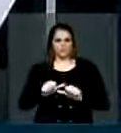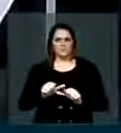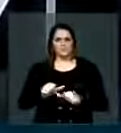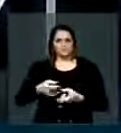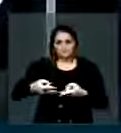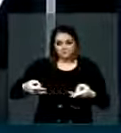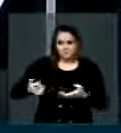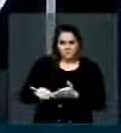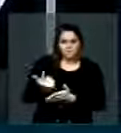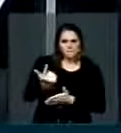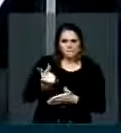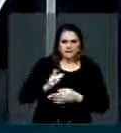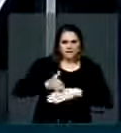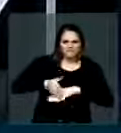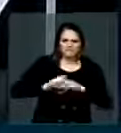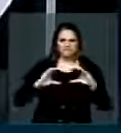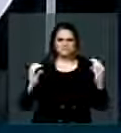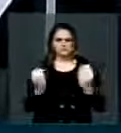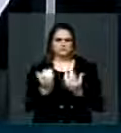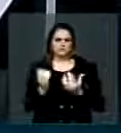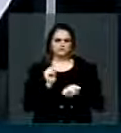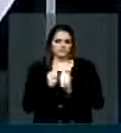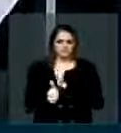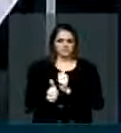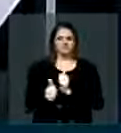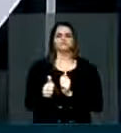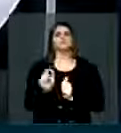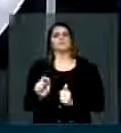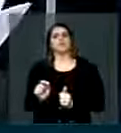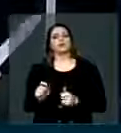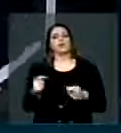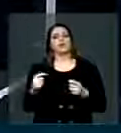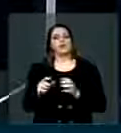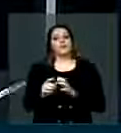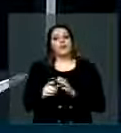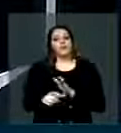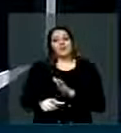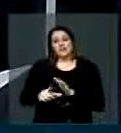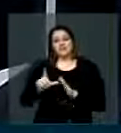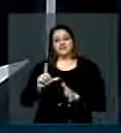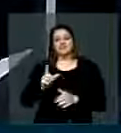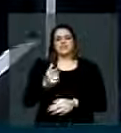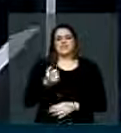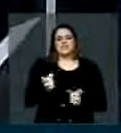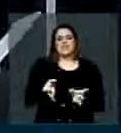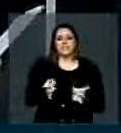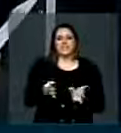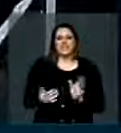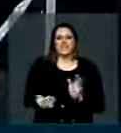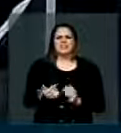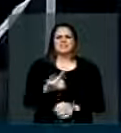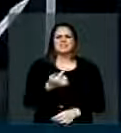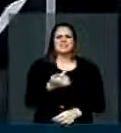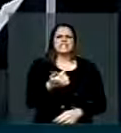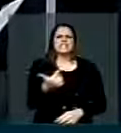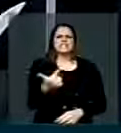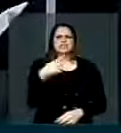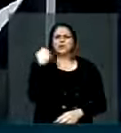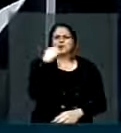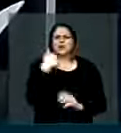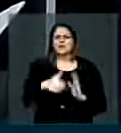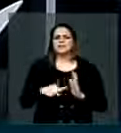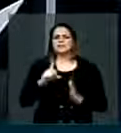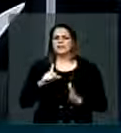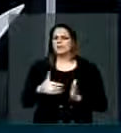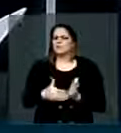ingressos para as partidas integrantes de competições profissionais serão colocados à venda até 72 horas antes do início da partida correspondente e